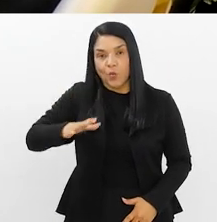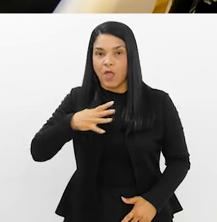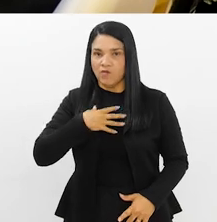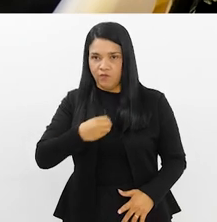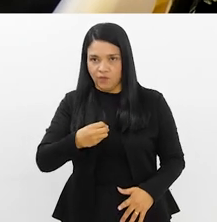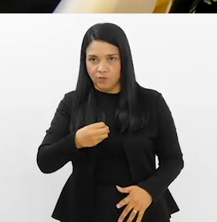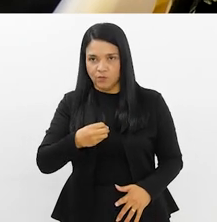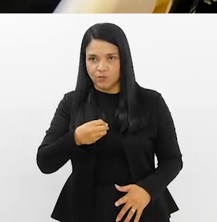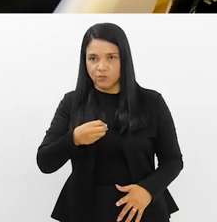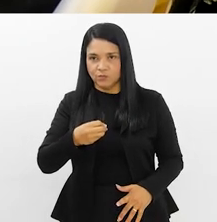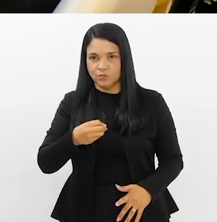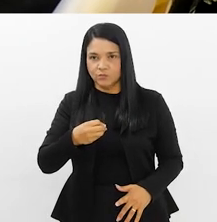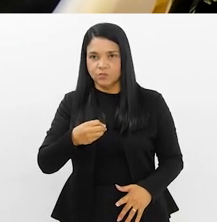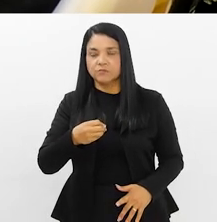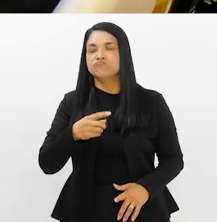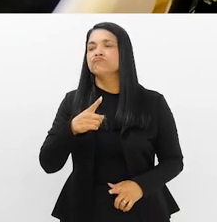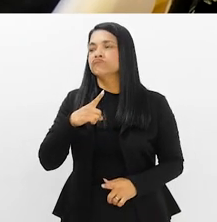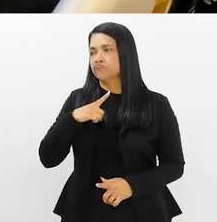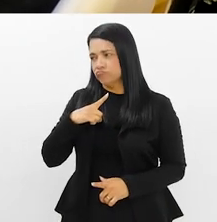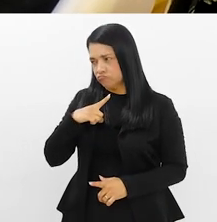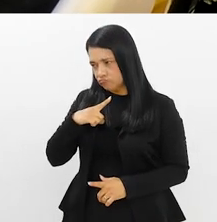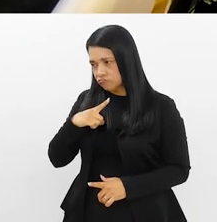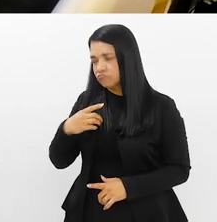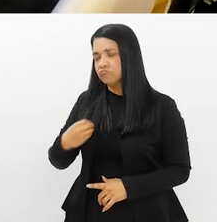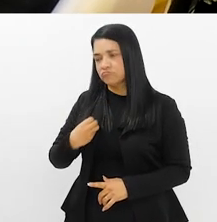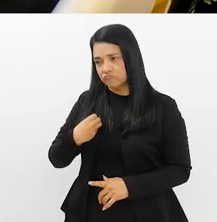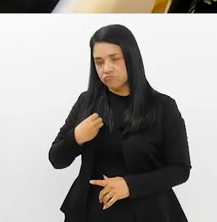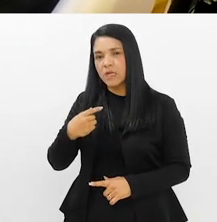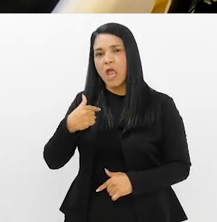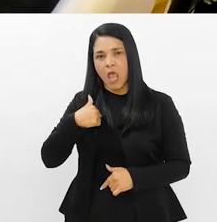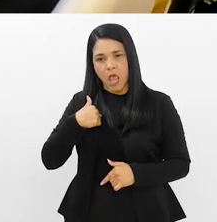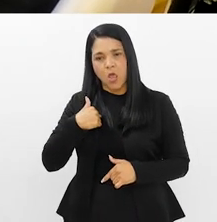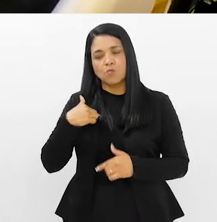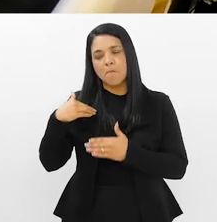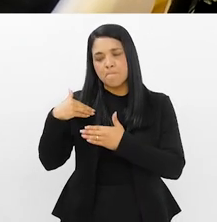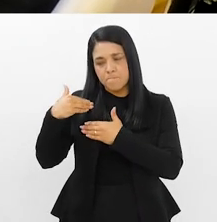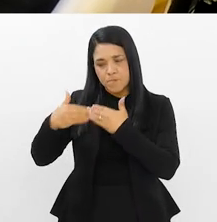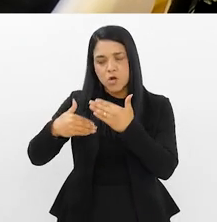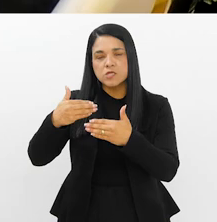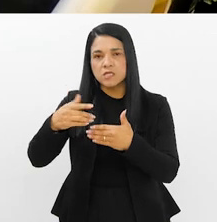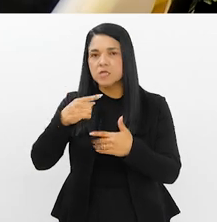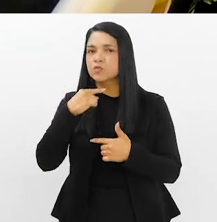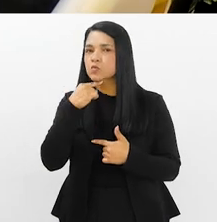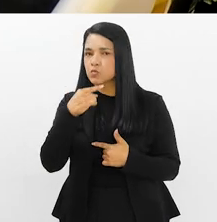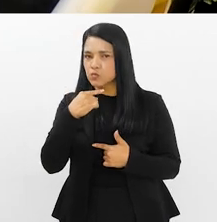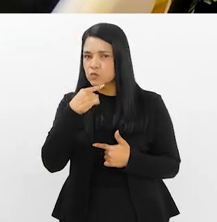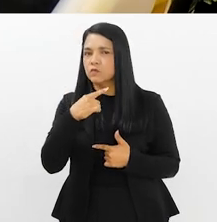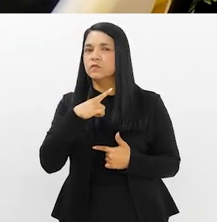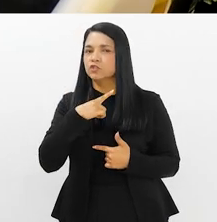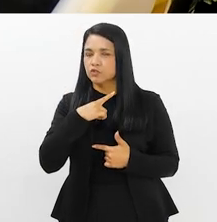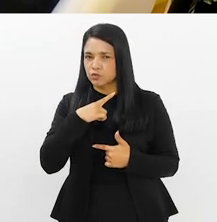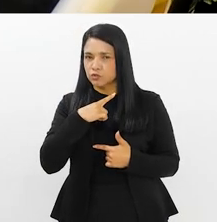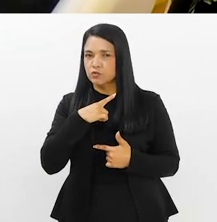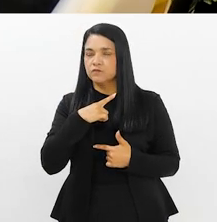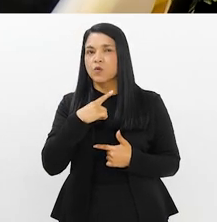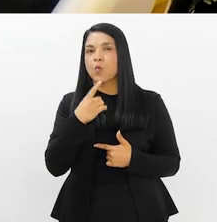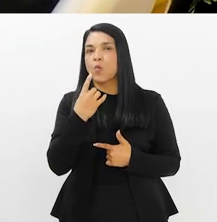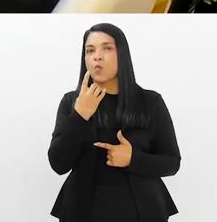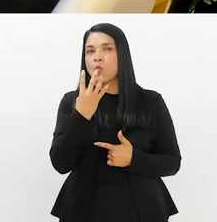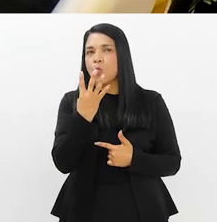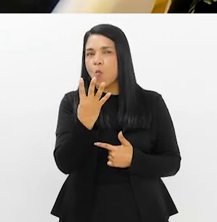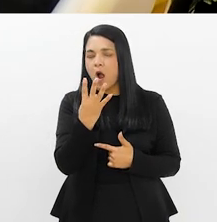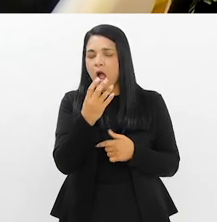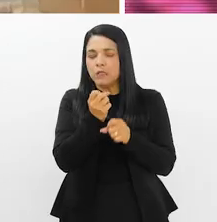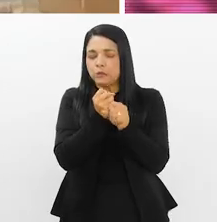de dúvida. Existe, sim. Eu passei muito por esse espaço de dúvida. Como eu falei, meu processo foi em torno